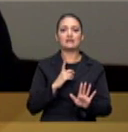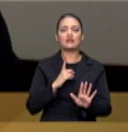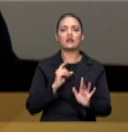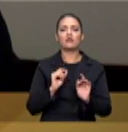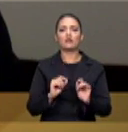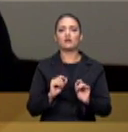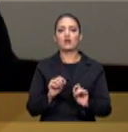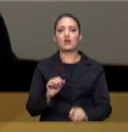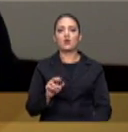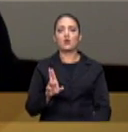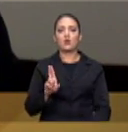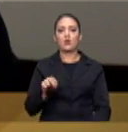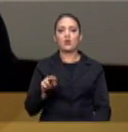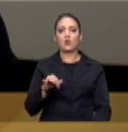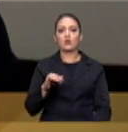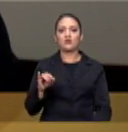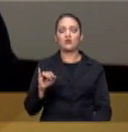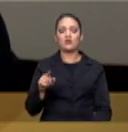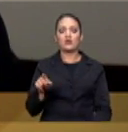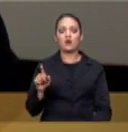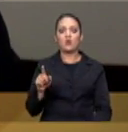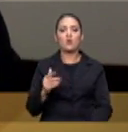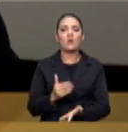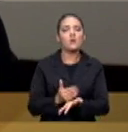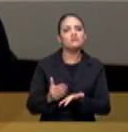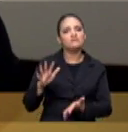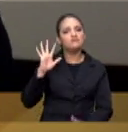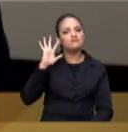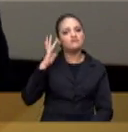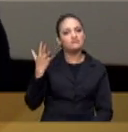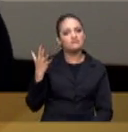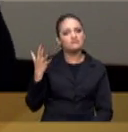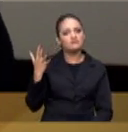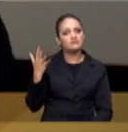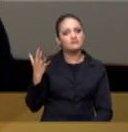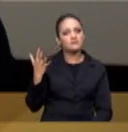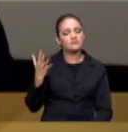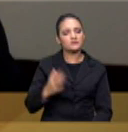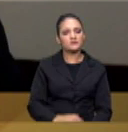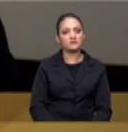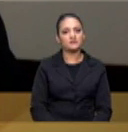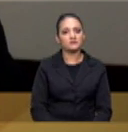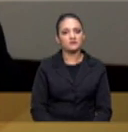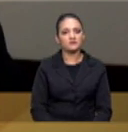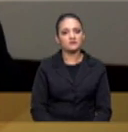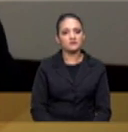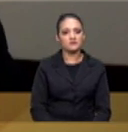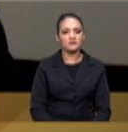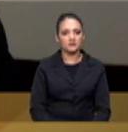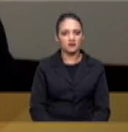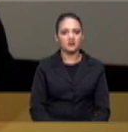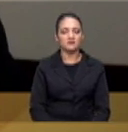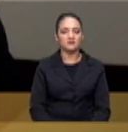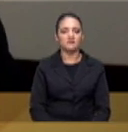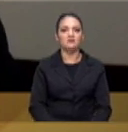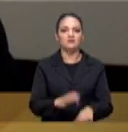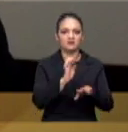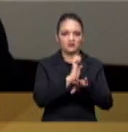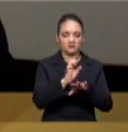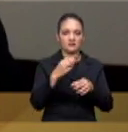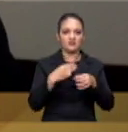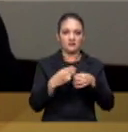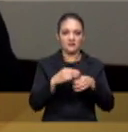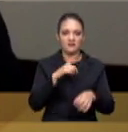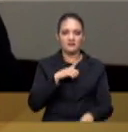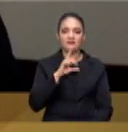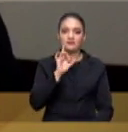União acabou definindo que somente pertenceria aos estados e aos